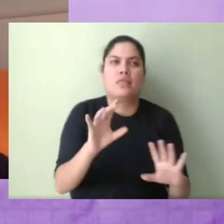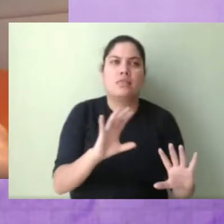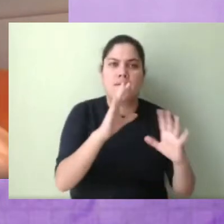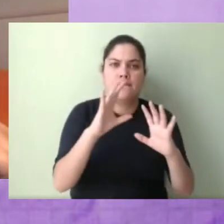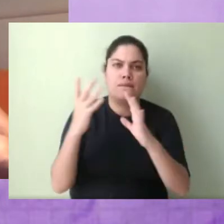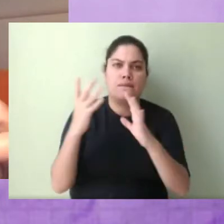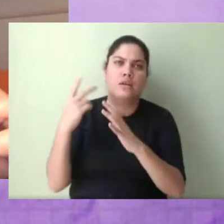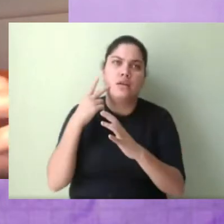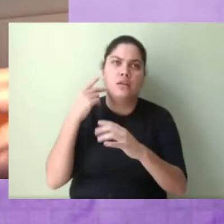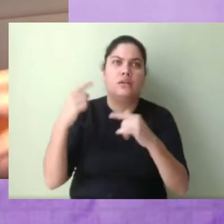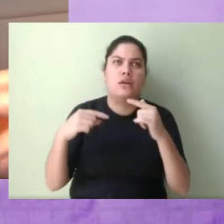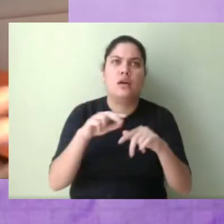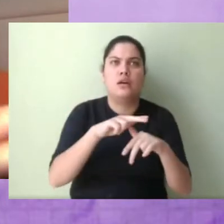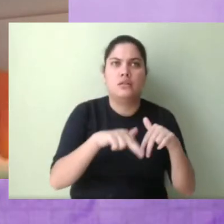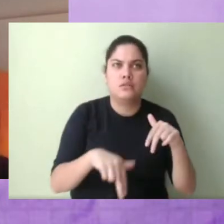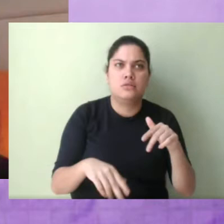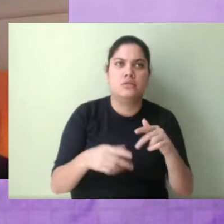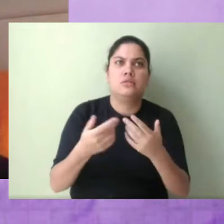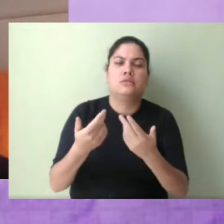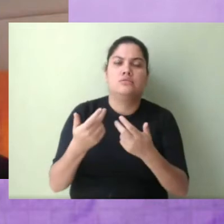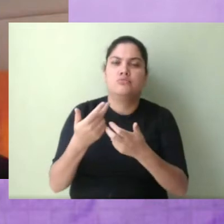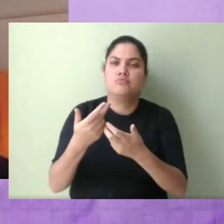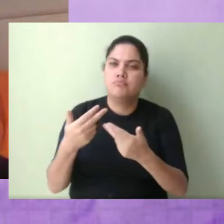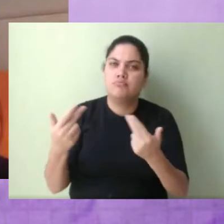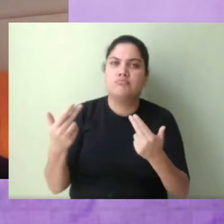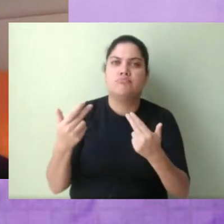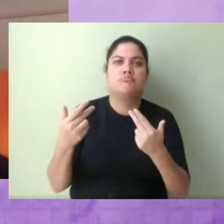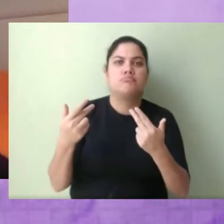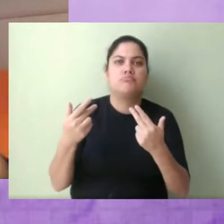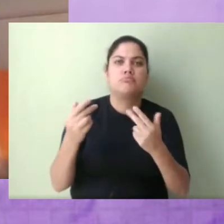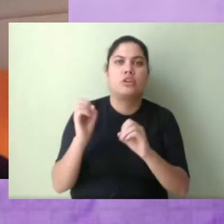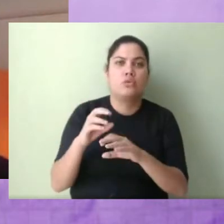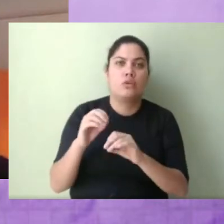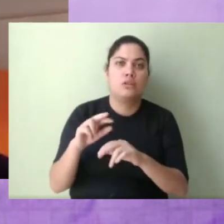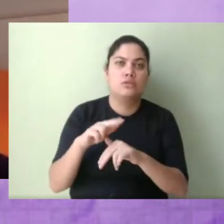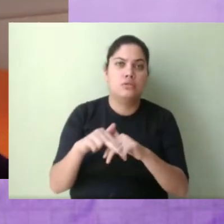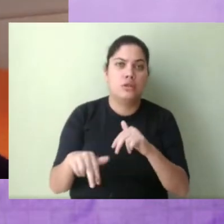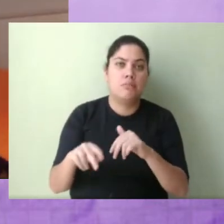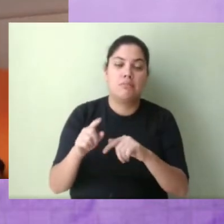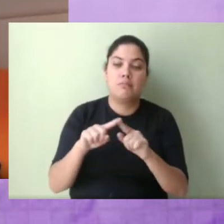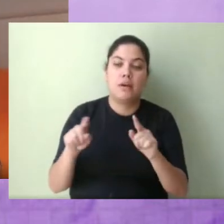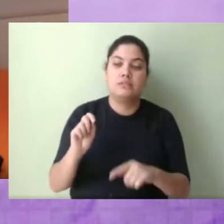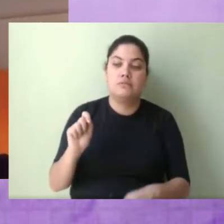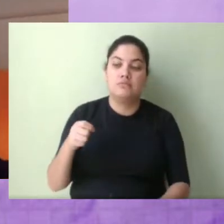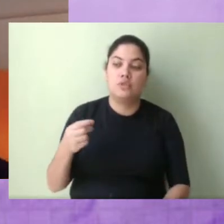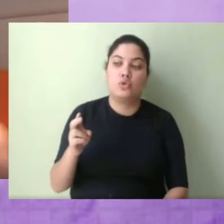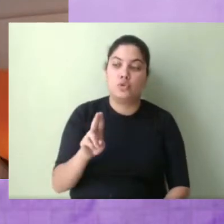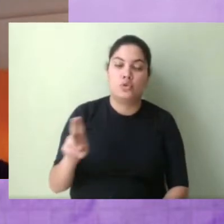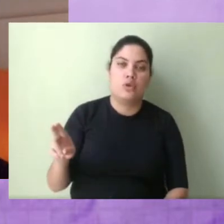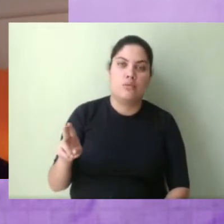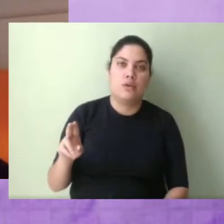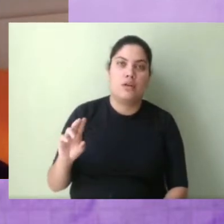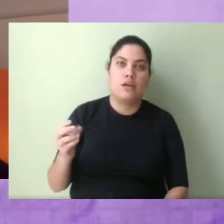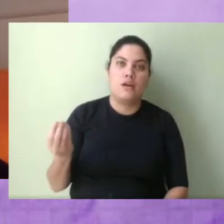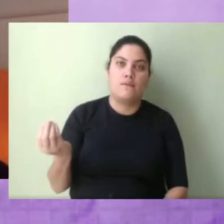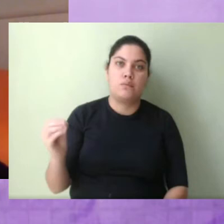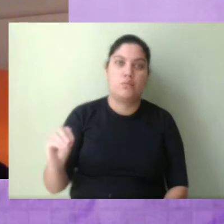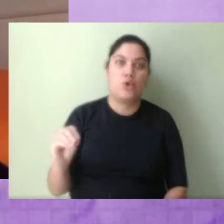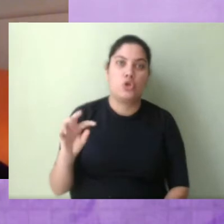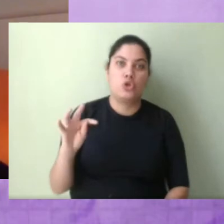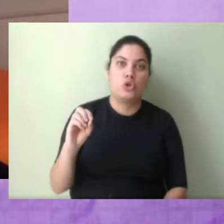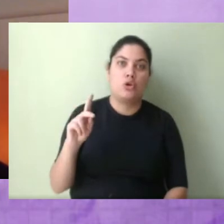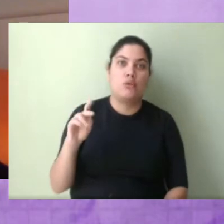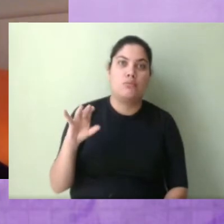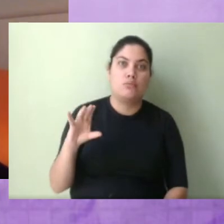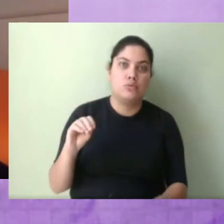gente debateu a história do feminismo, outras coisas. E aí cada evento foi sendo tratado questões voltadas a